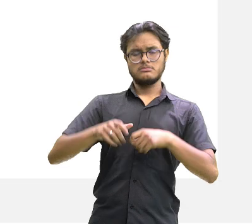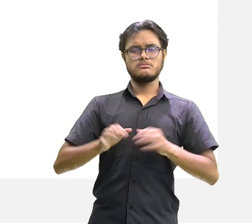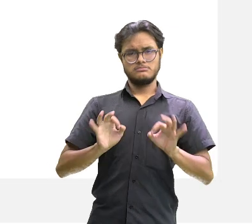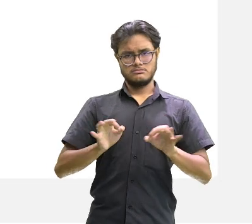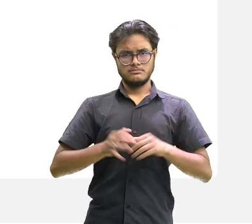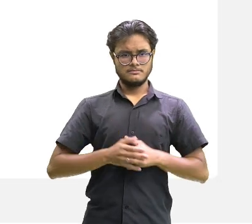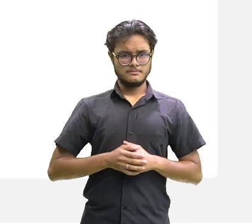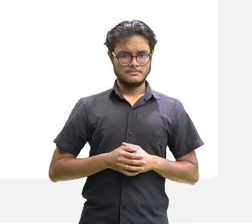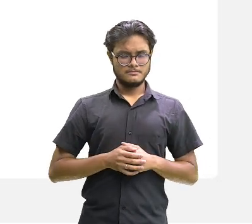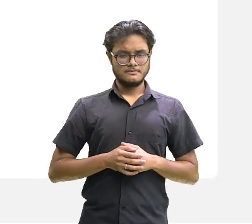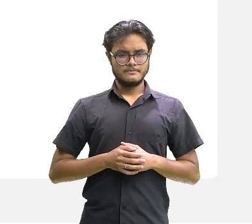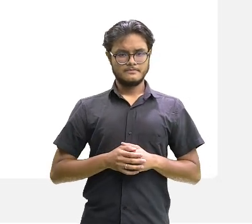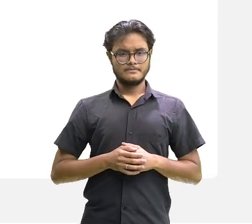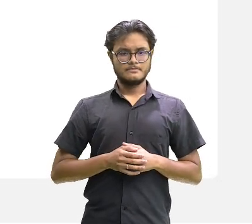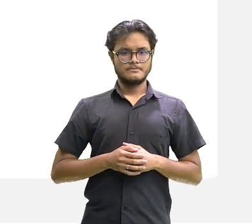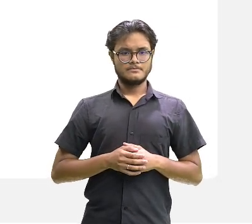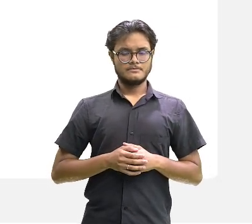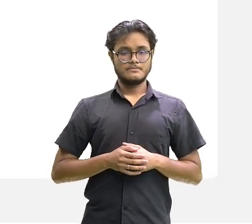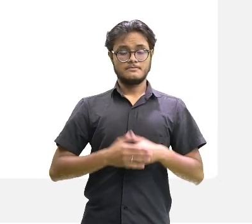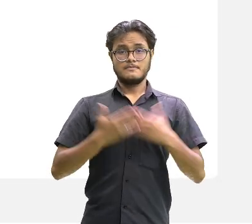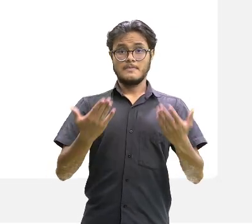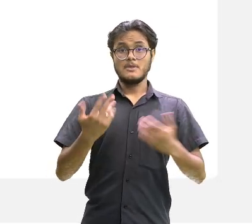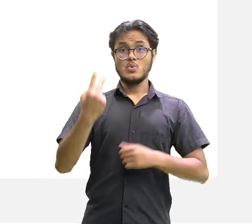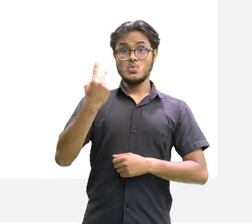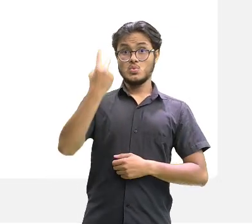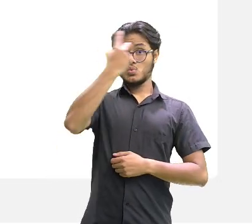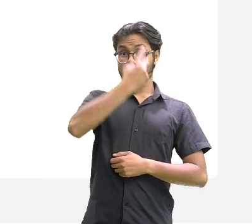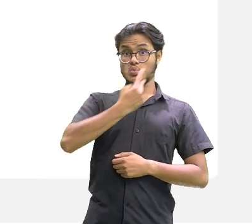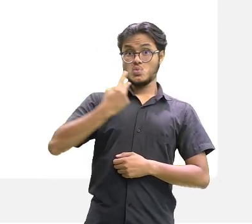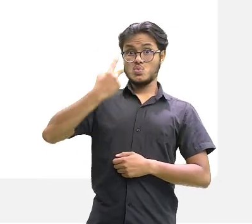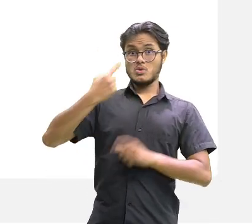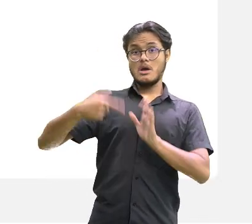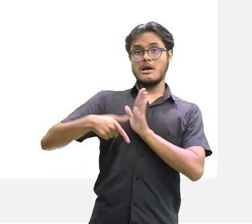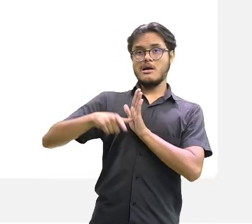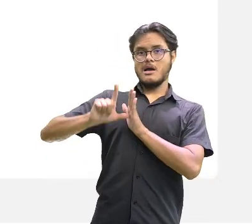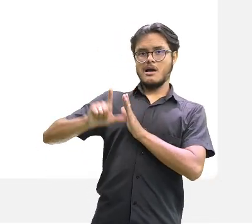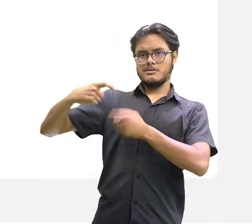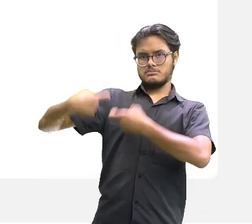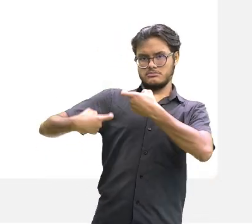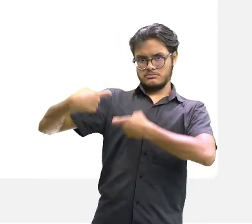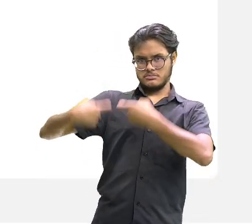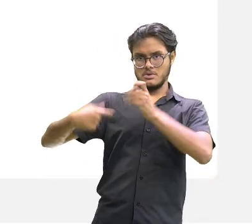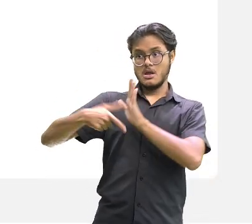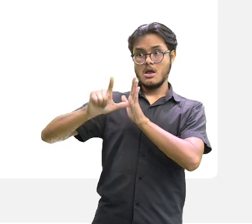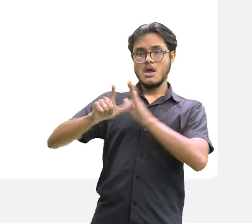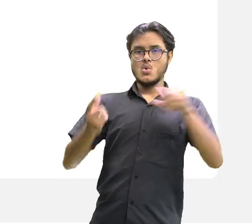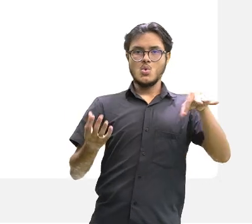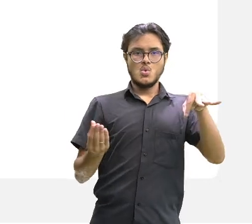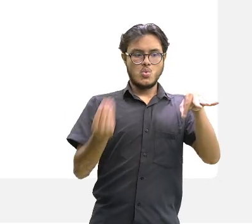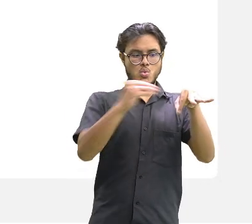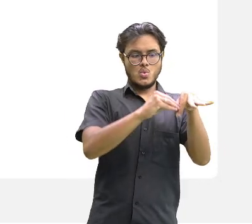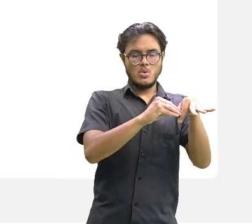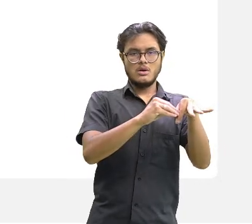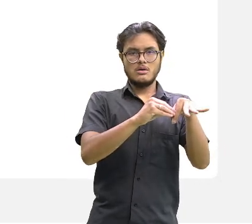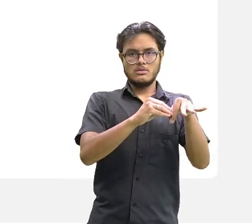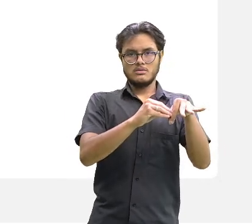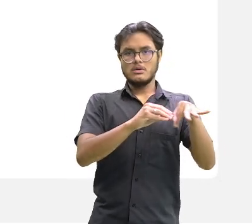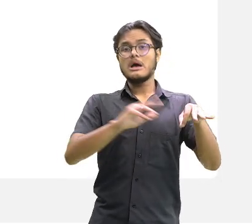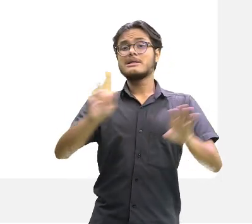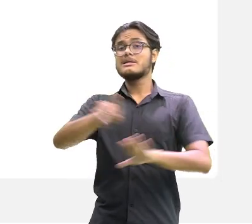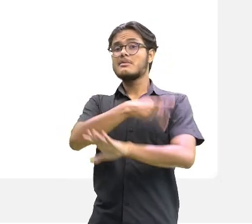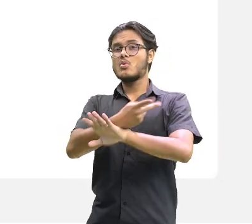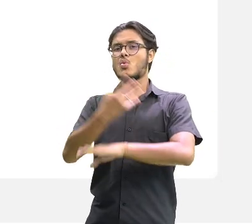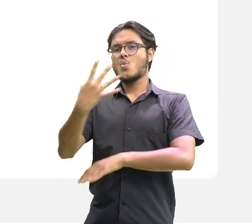utilizado. Deve ser colocado 2 horas antes da relação sexual e retirado após 4, 6